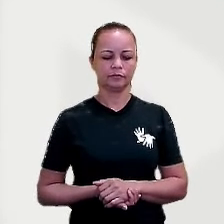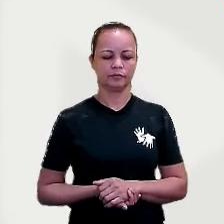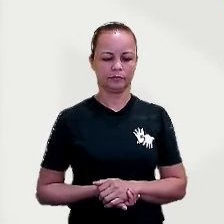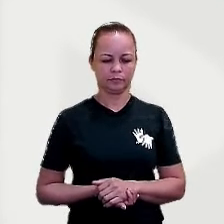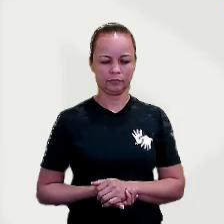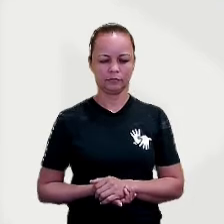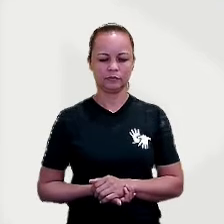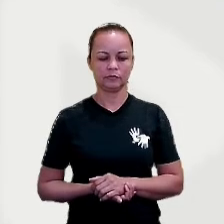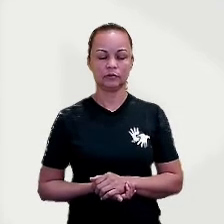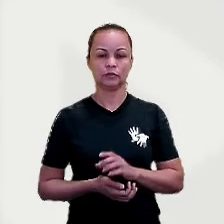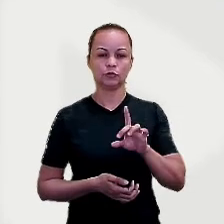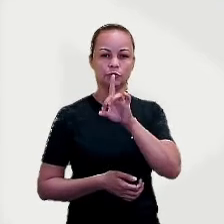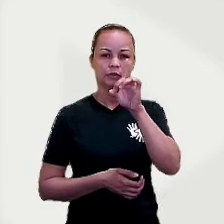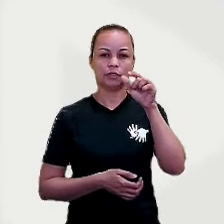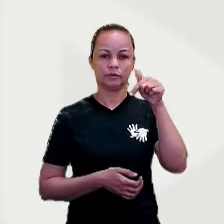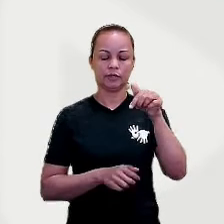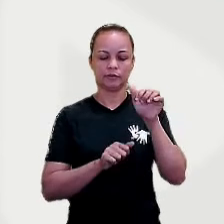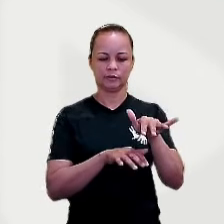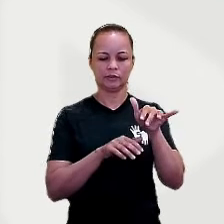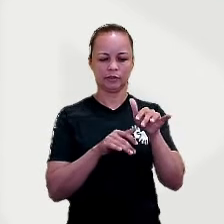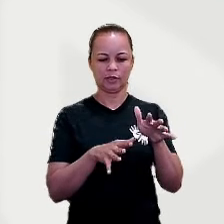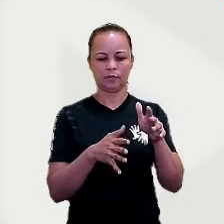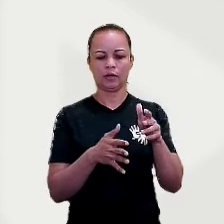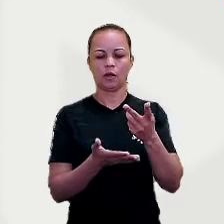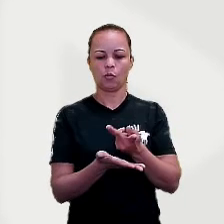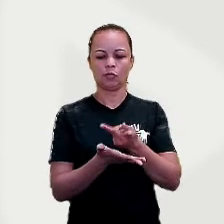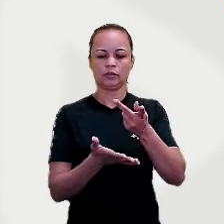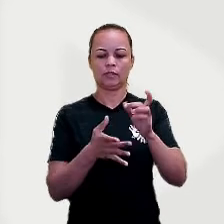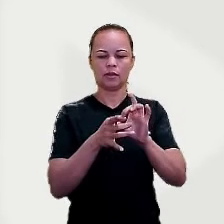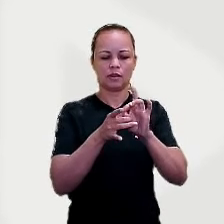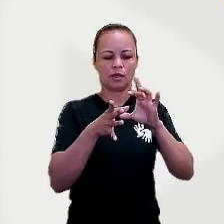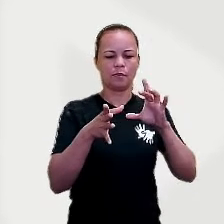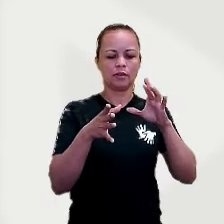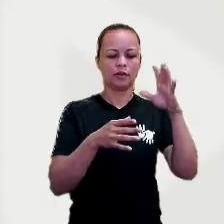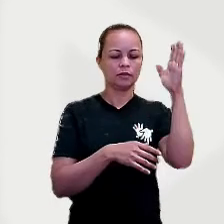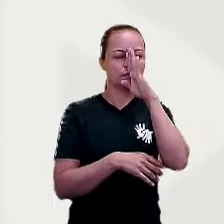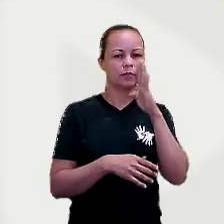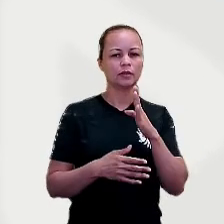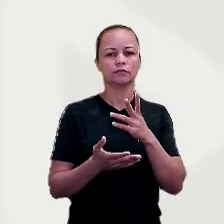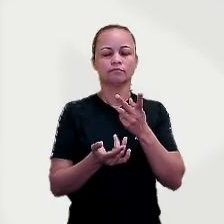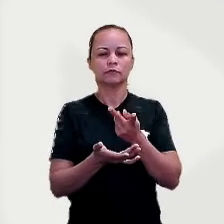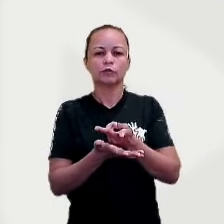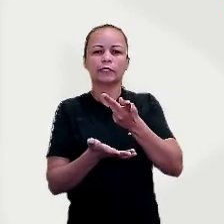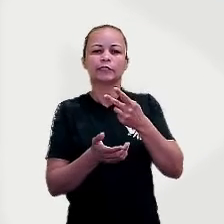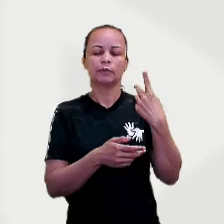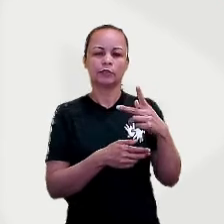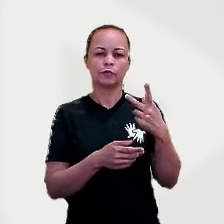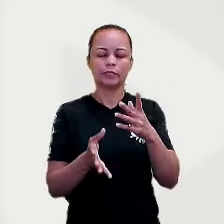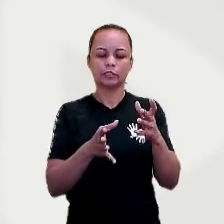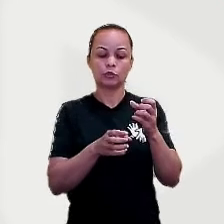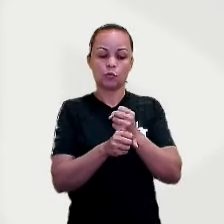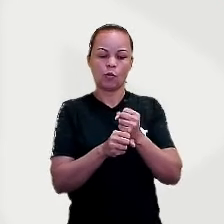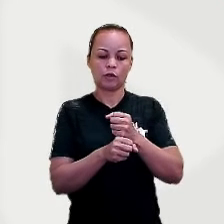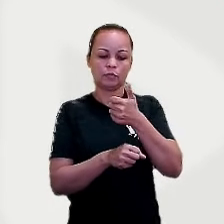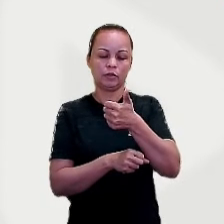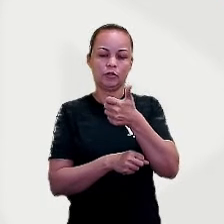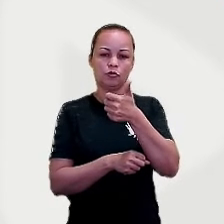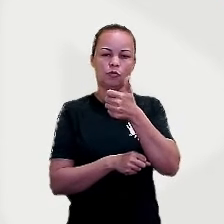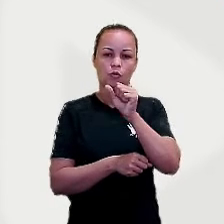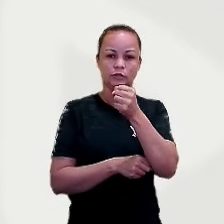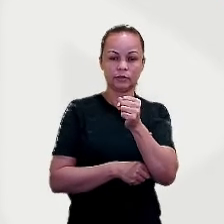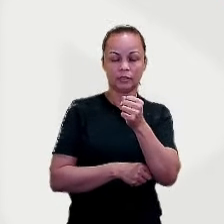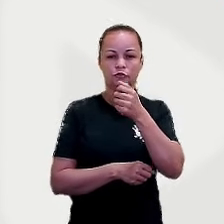No dia 7 de setembro, comemora-se a independência do Brasil, acontecimento esse que se passou no mesmo dia em